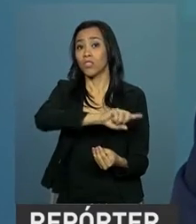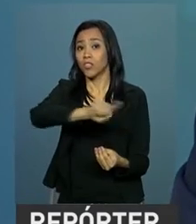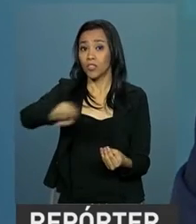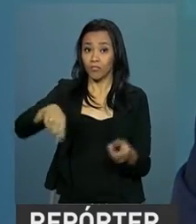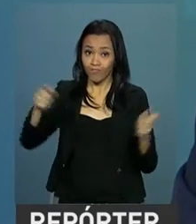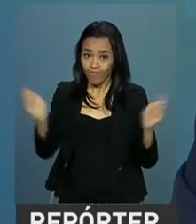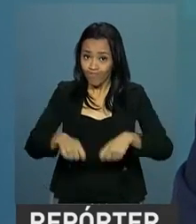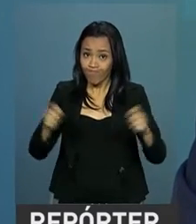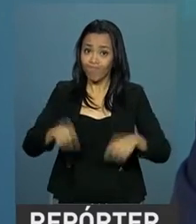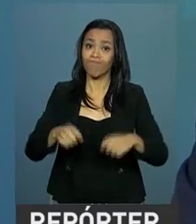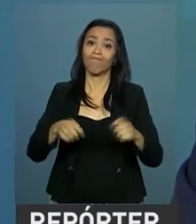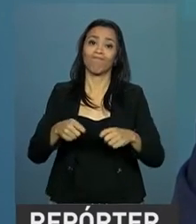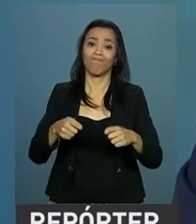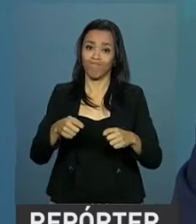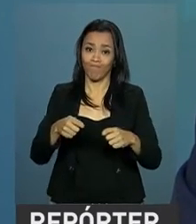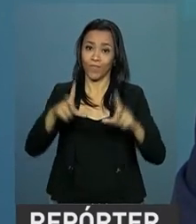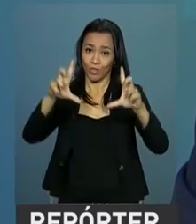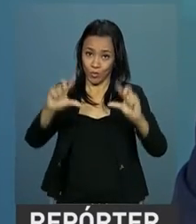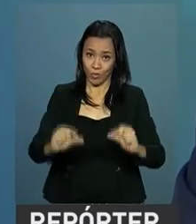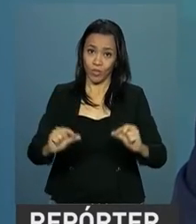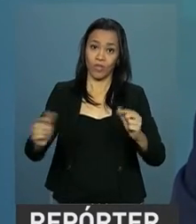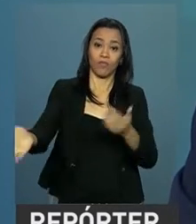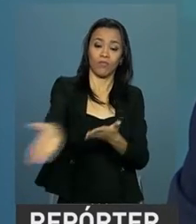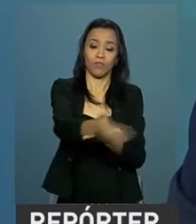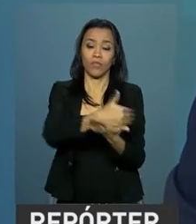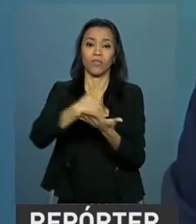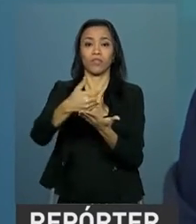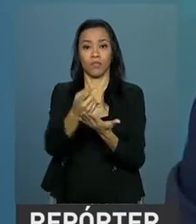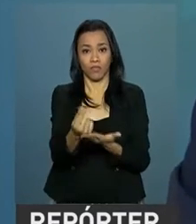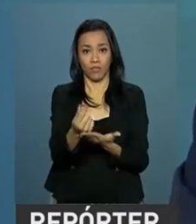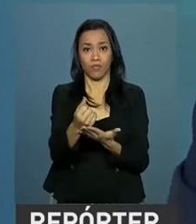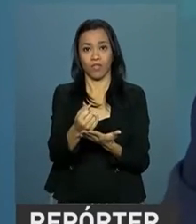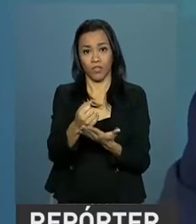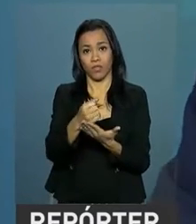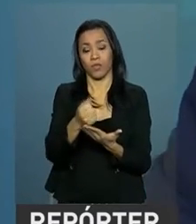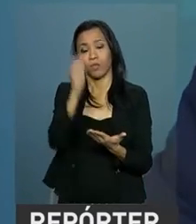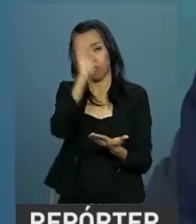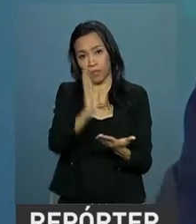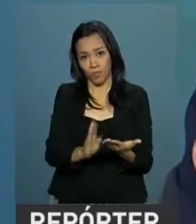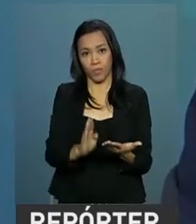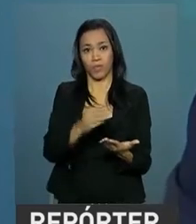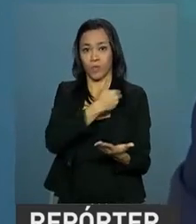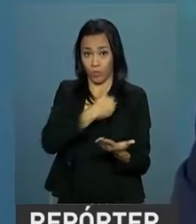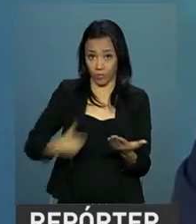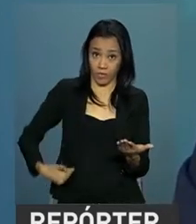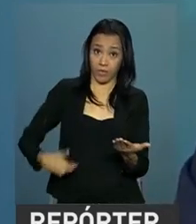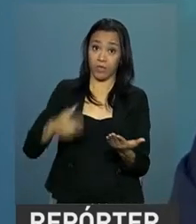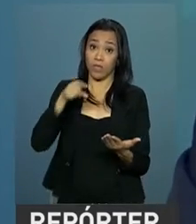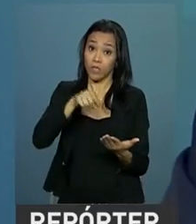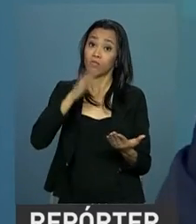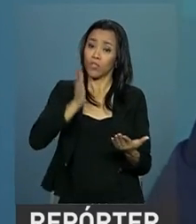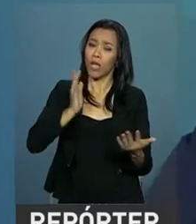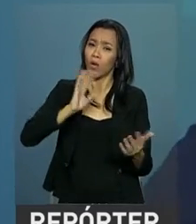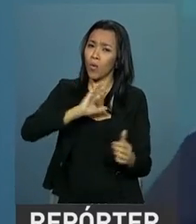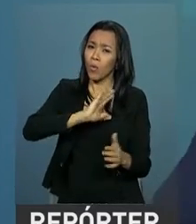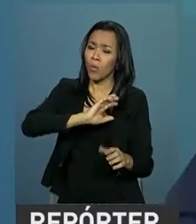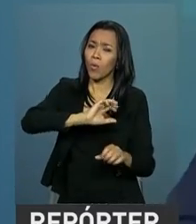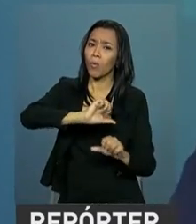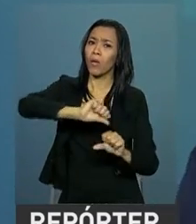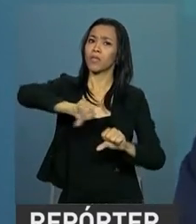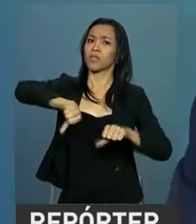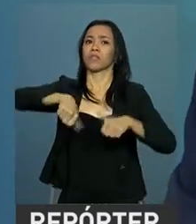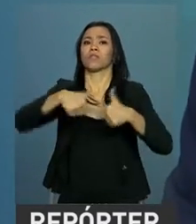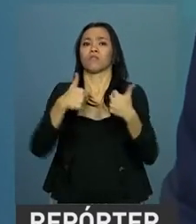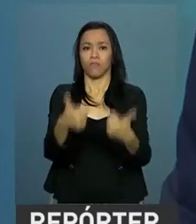arrecadatória do país como um todo isto já começa a ser revertido e certamente